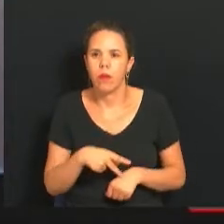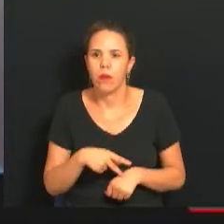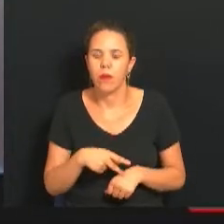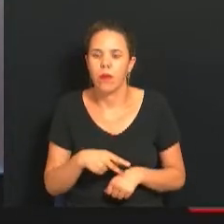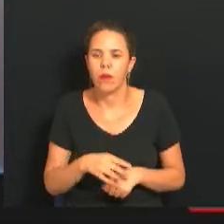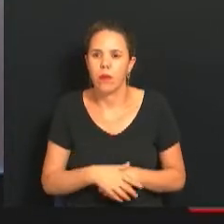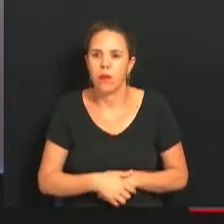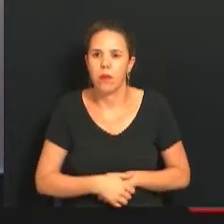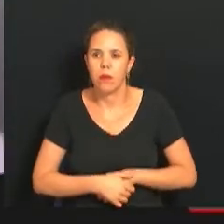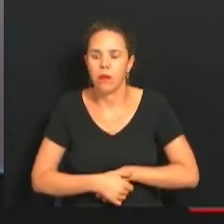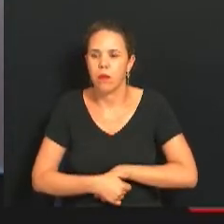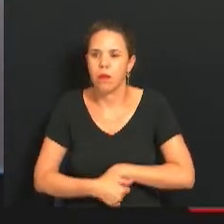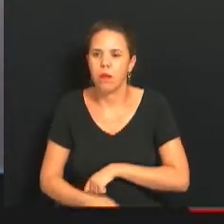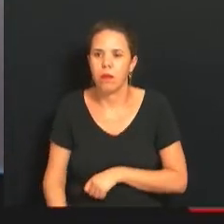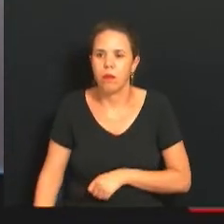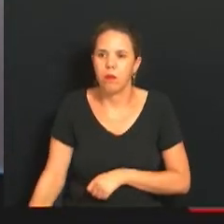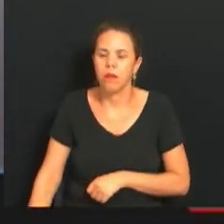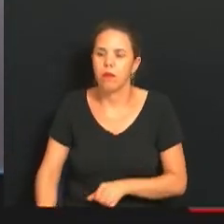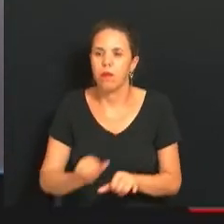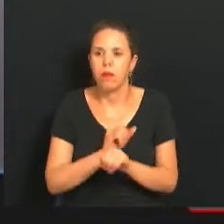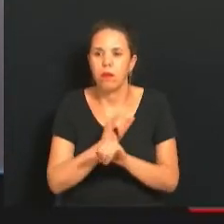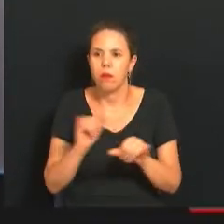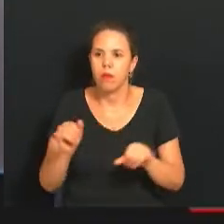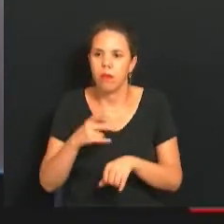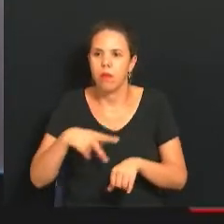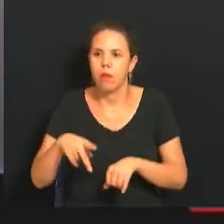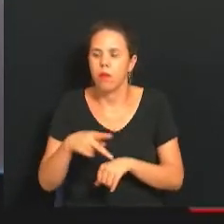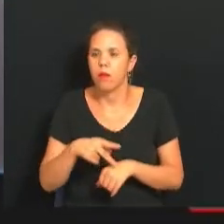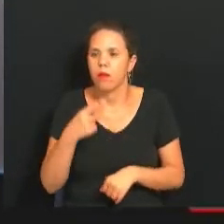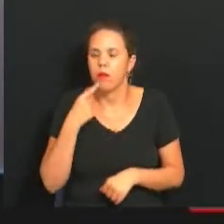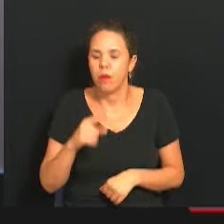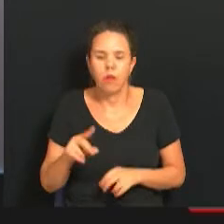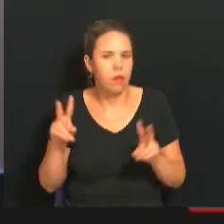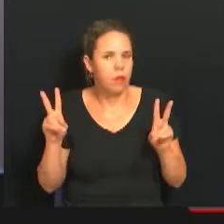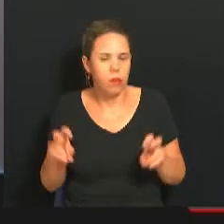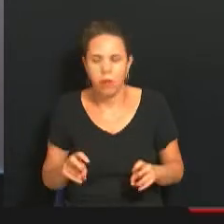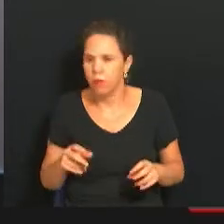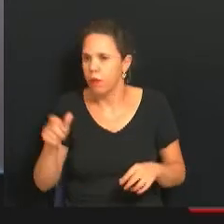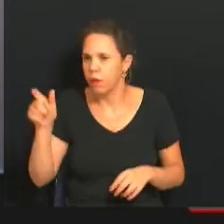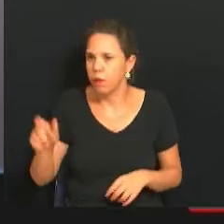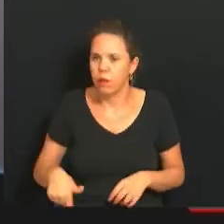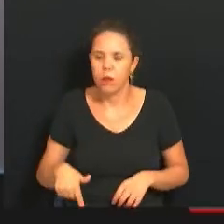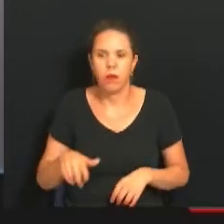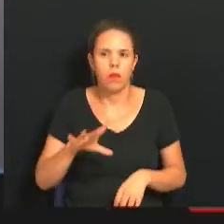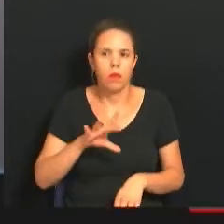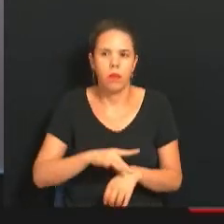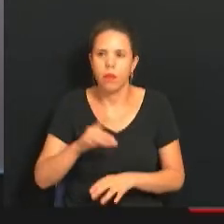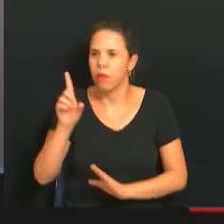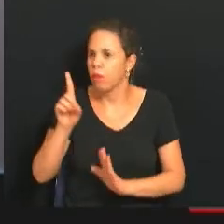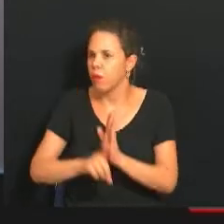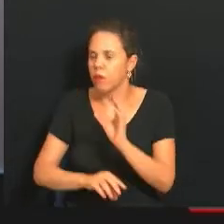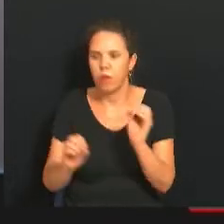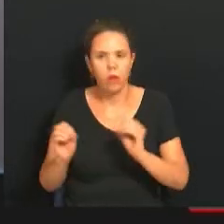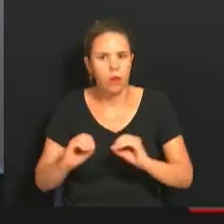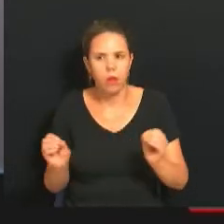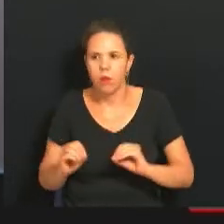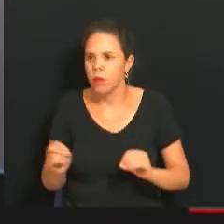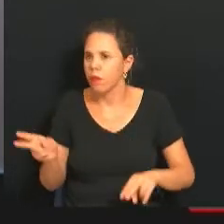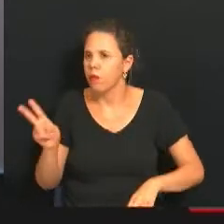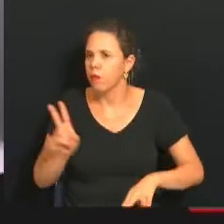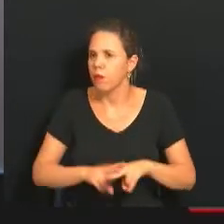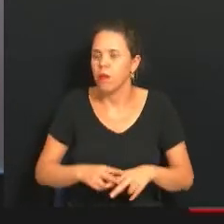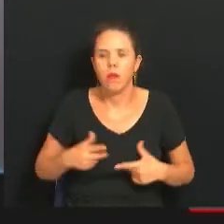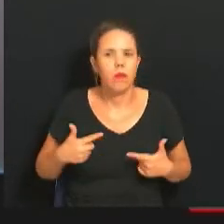ali, que já foi anunciado pela Rússia, não serão tratados como combatentes. Não terão direito a serem prisioneiros de guerra, não